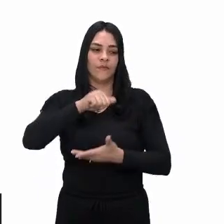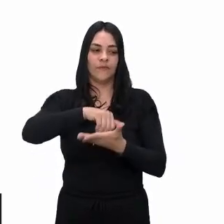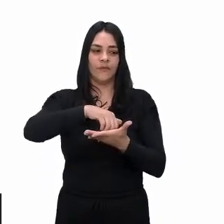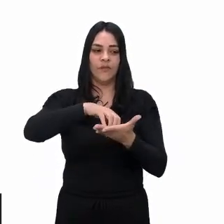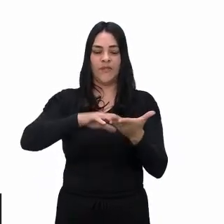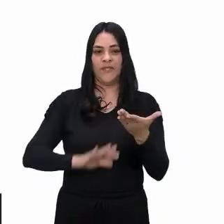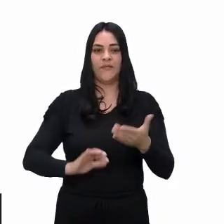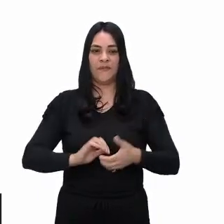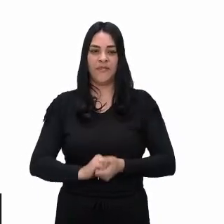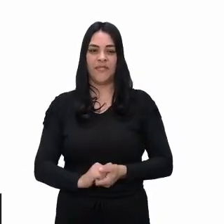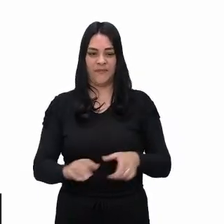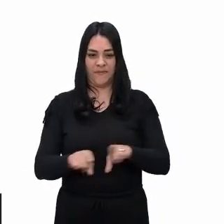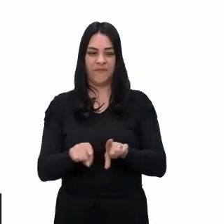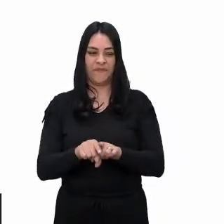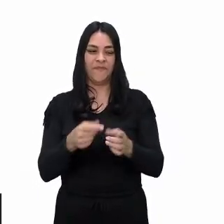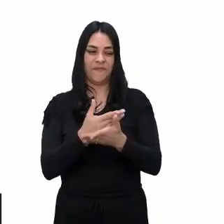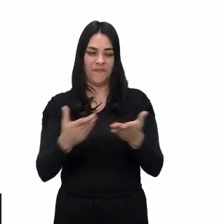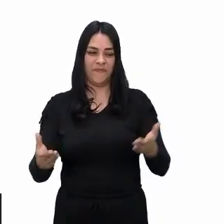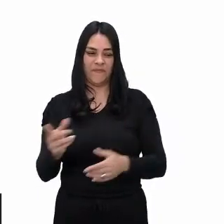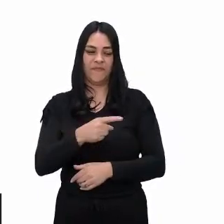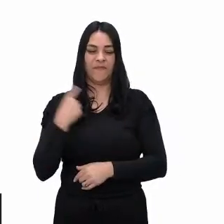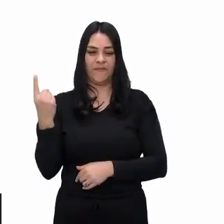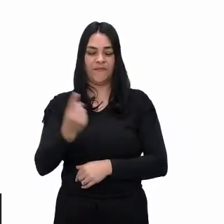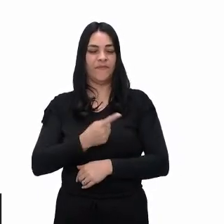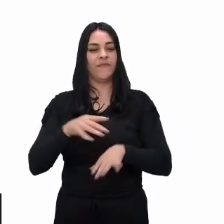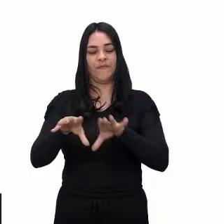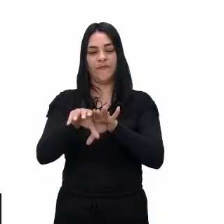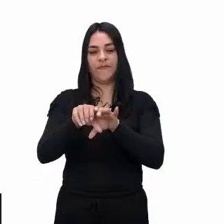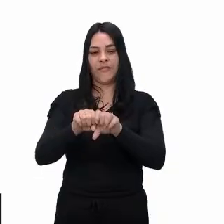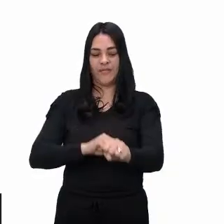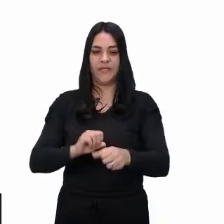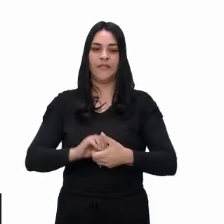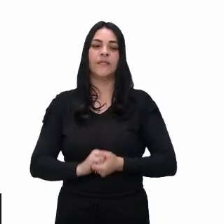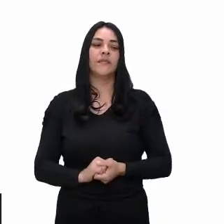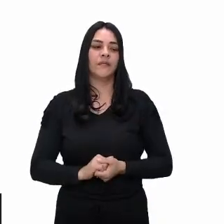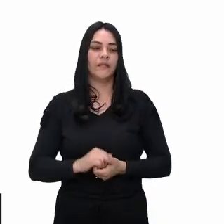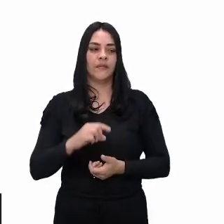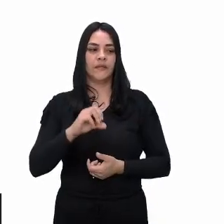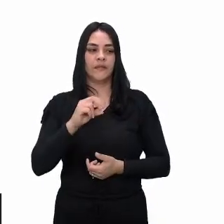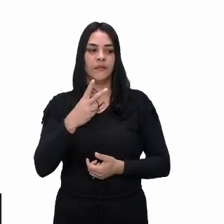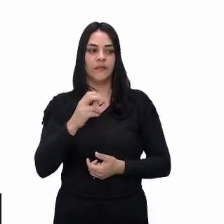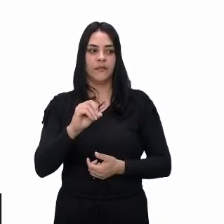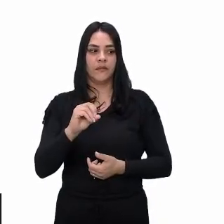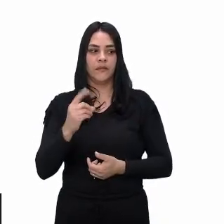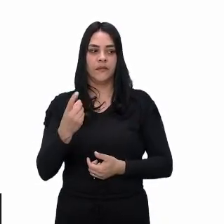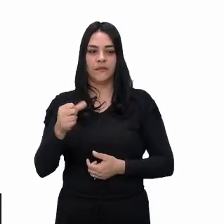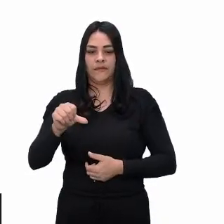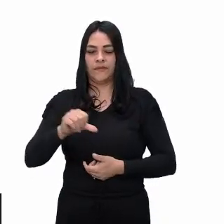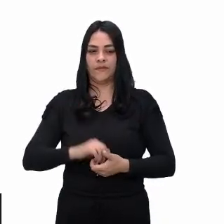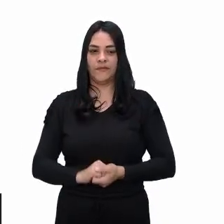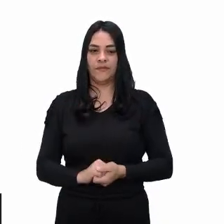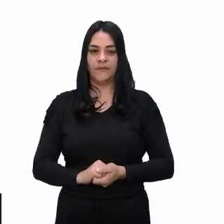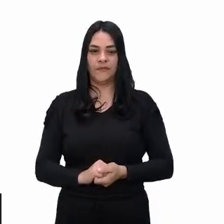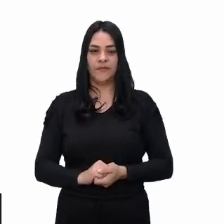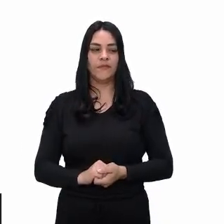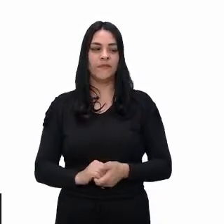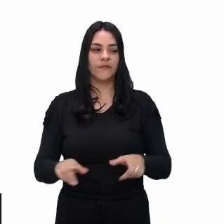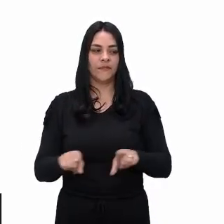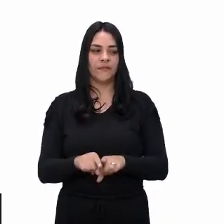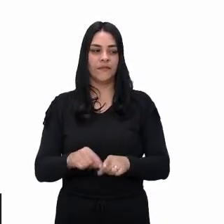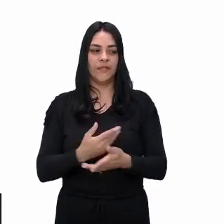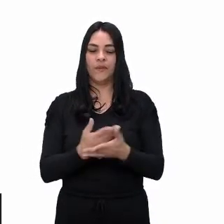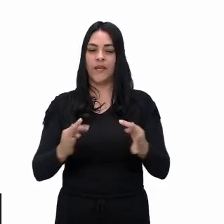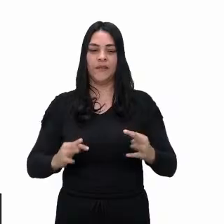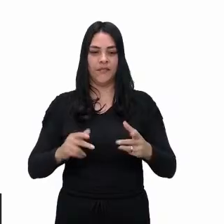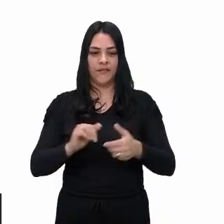desde 2017, com a nossa formalização em 2019. Hoje nós atuamos com o propósito de fomentar